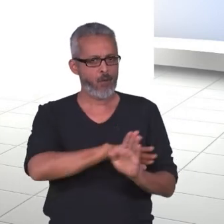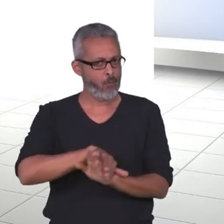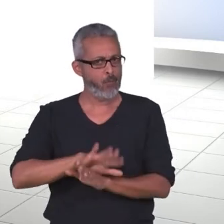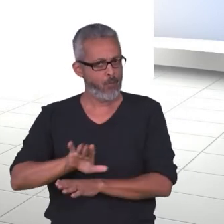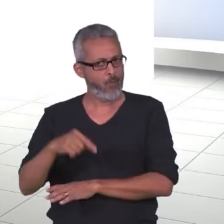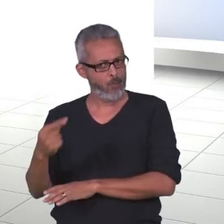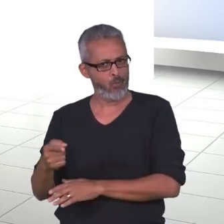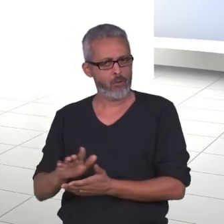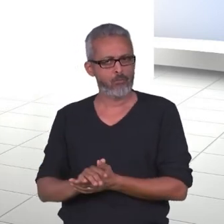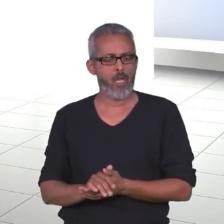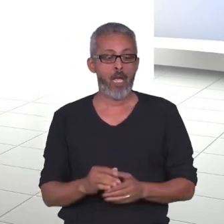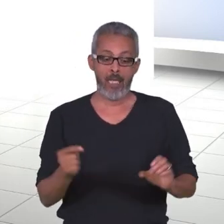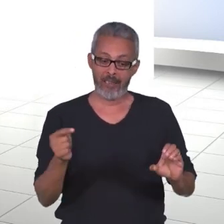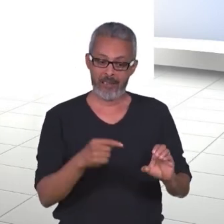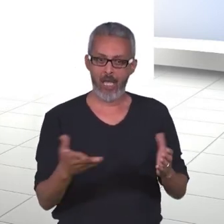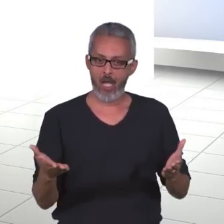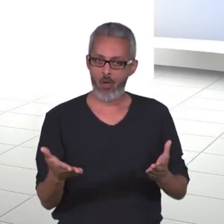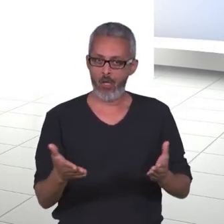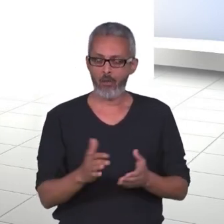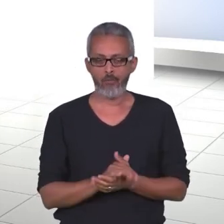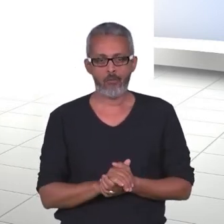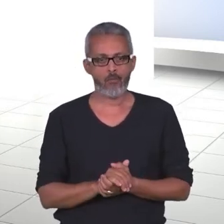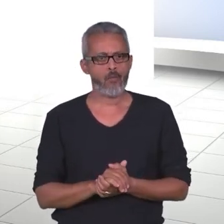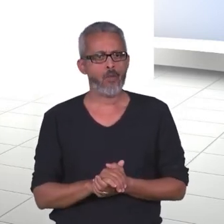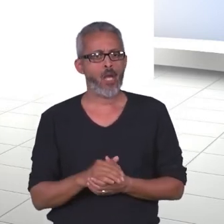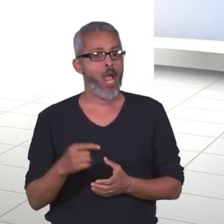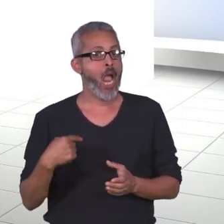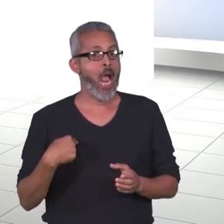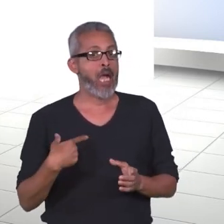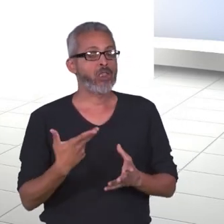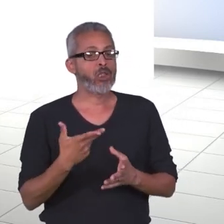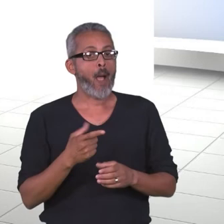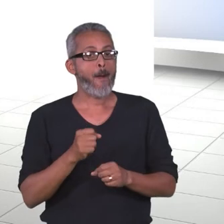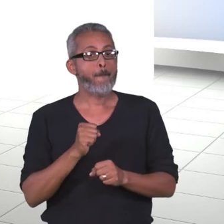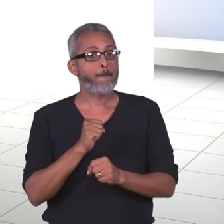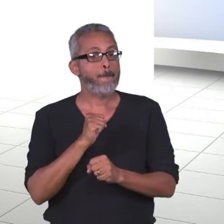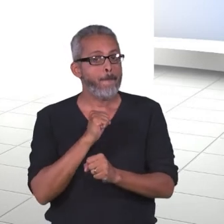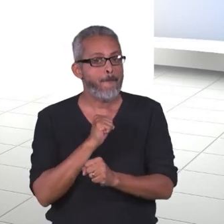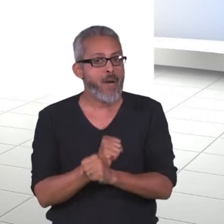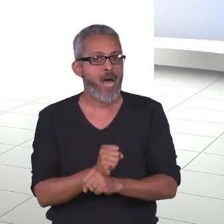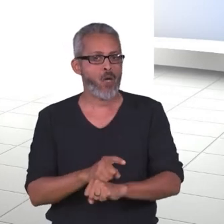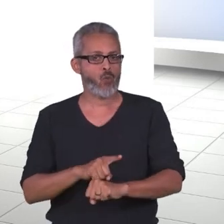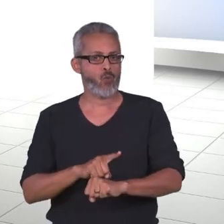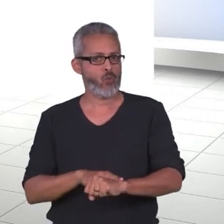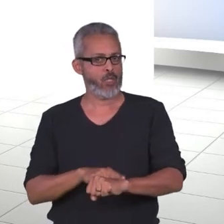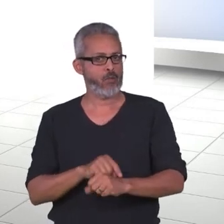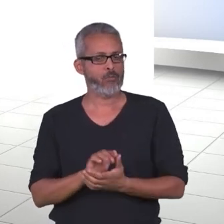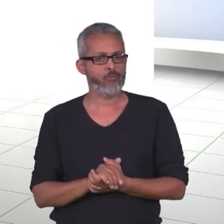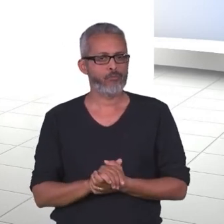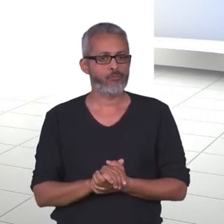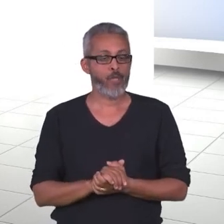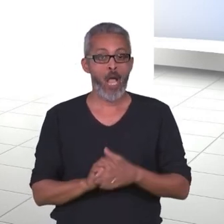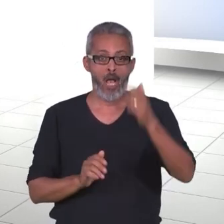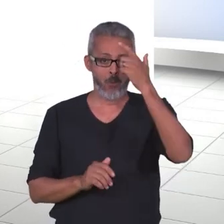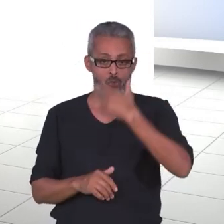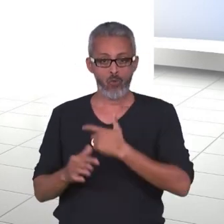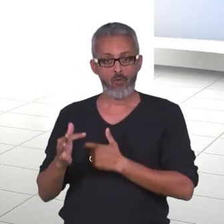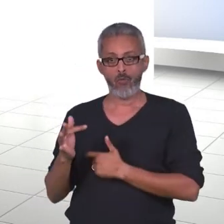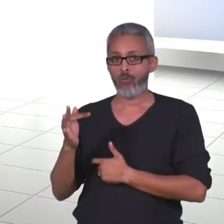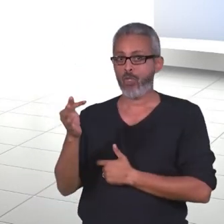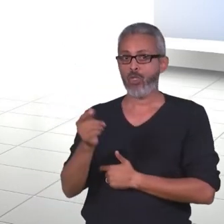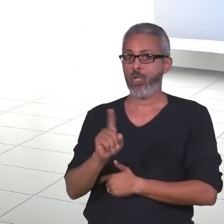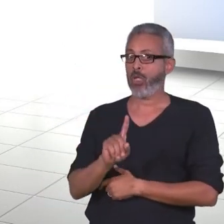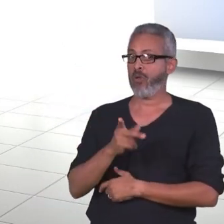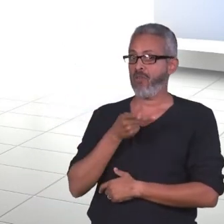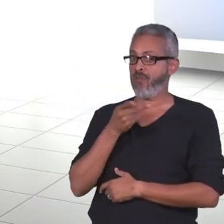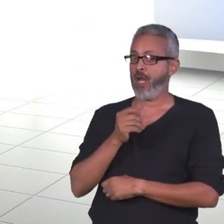de composição estática. Ora, vimos que a principal característica do movimento futurista é o movimento,